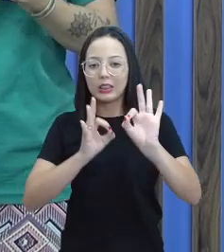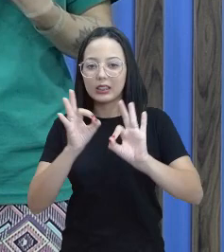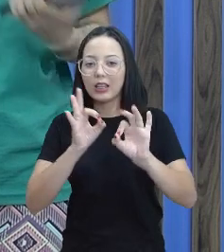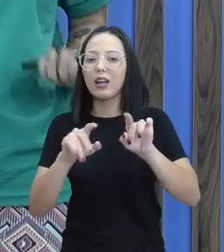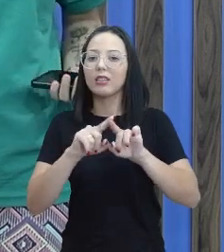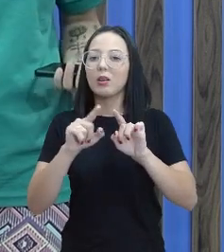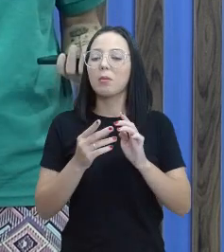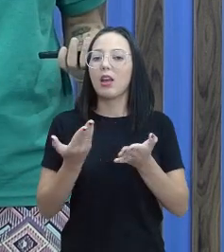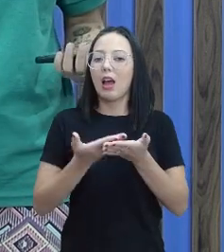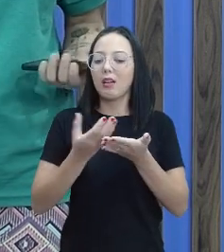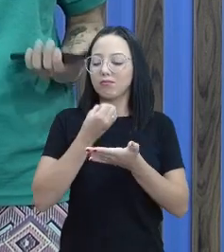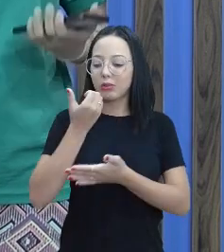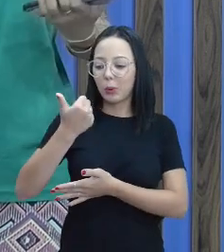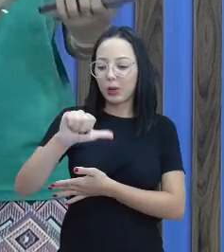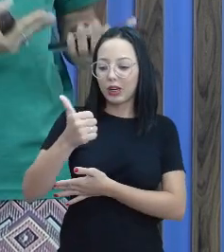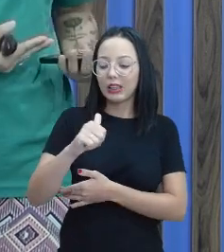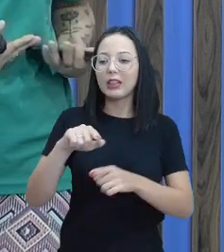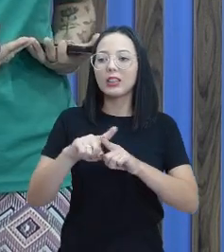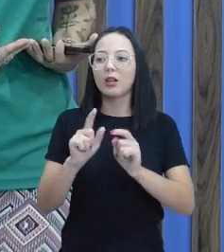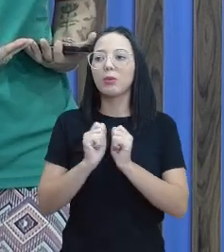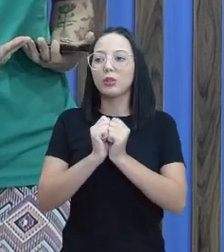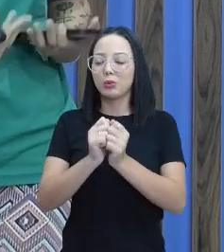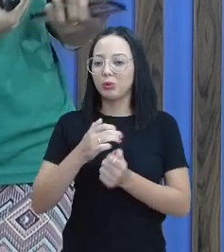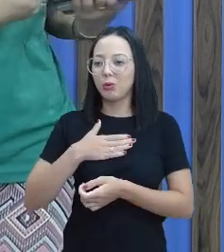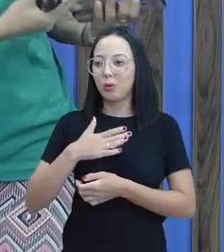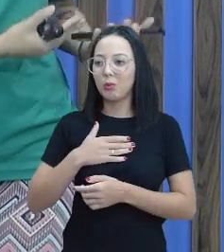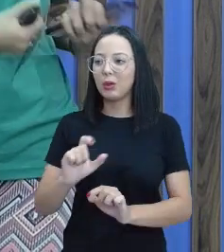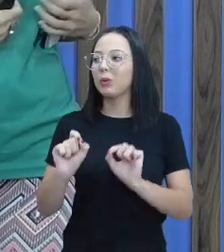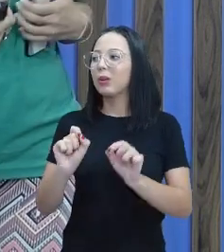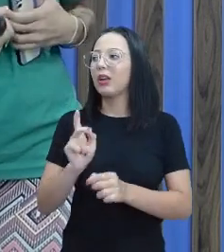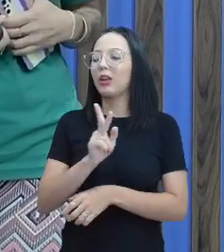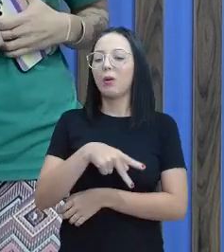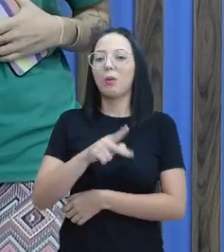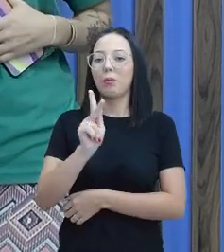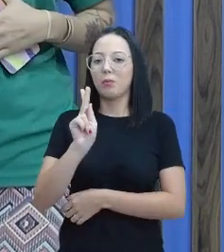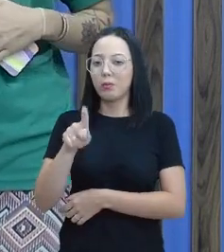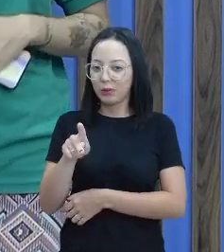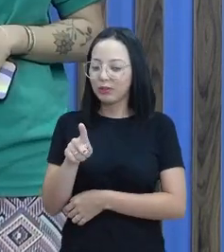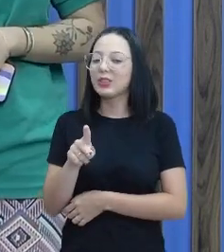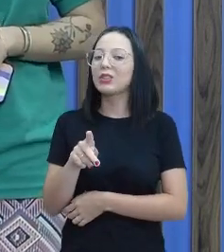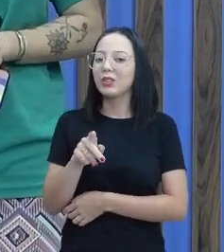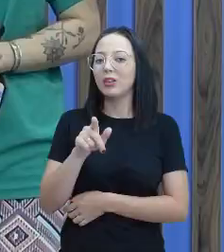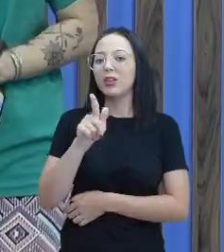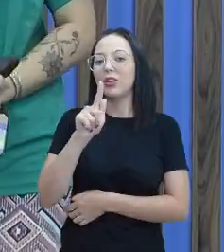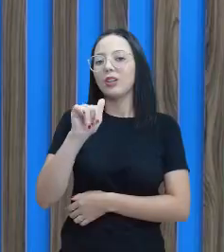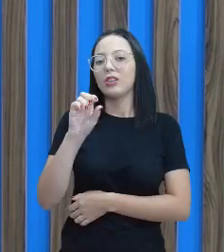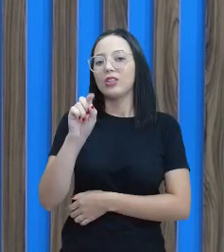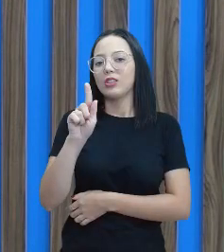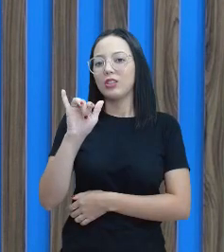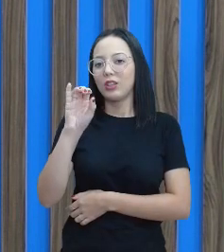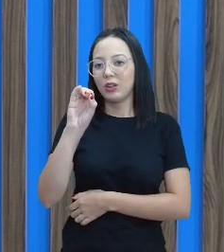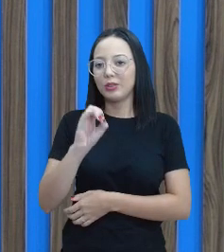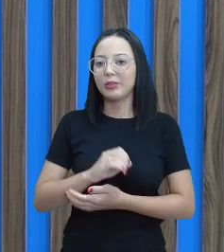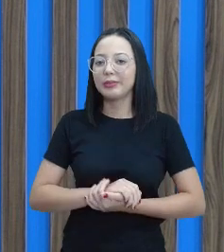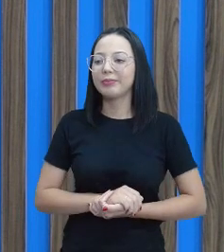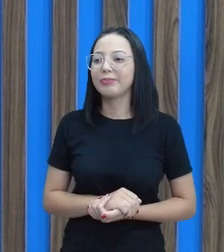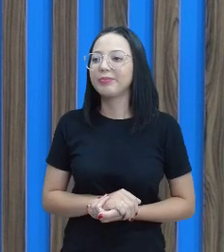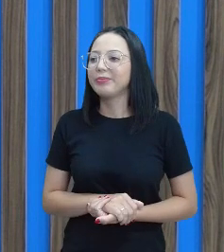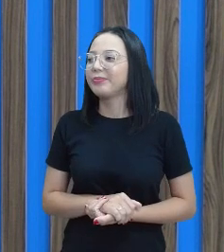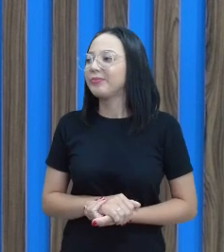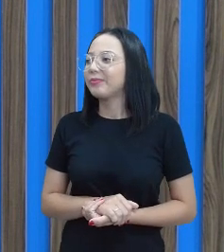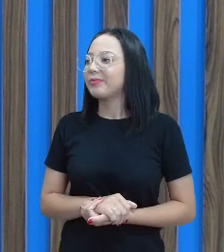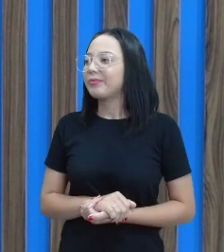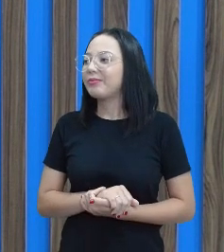conteúdo cada vez mais de qualidade, e junto comigo está o nosso querido professor aqui, Giorgio. Fala aí,